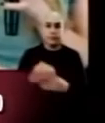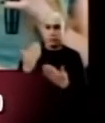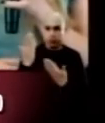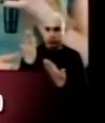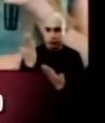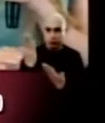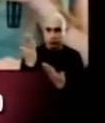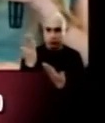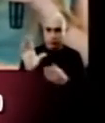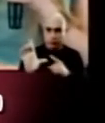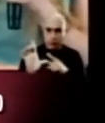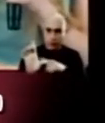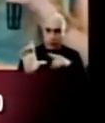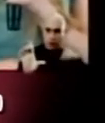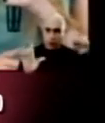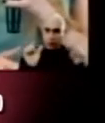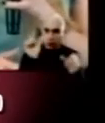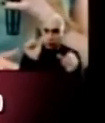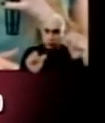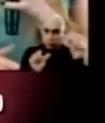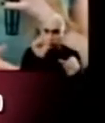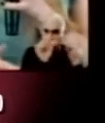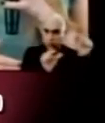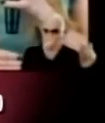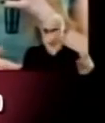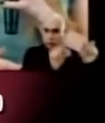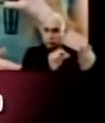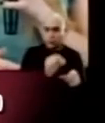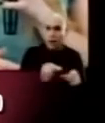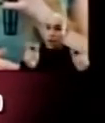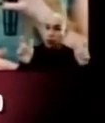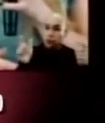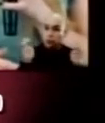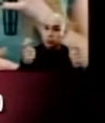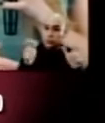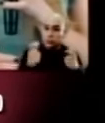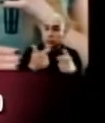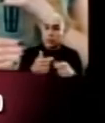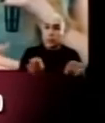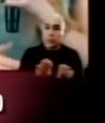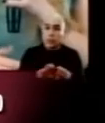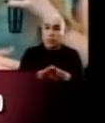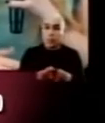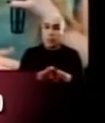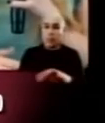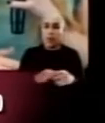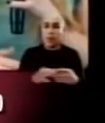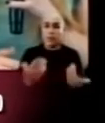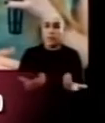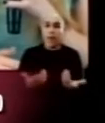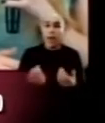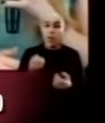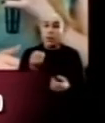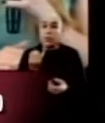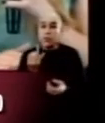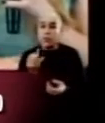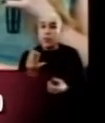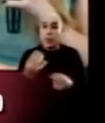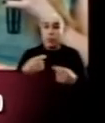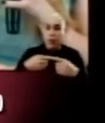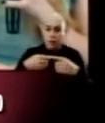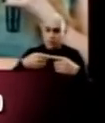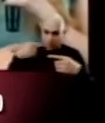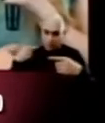Demonstrando também o que eu falei dessa redução da média móvel de óbitos, aqui em números absolutos por semana. Então, a